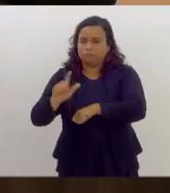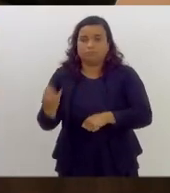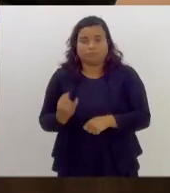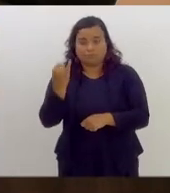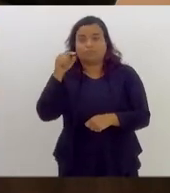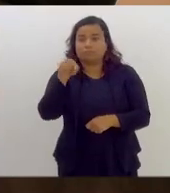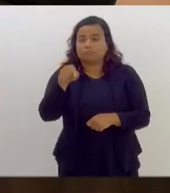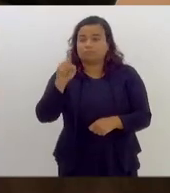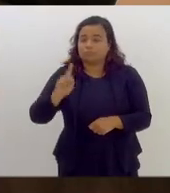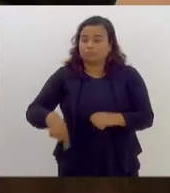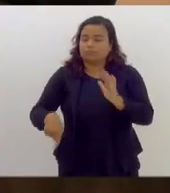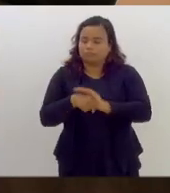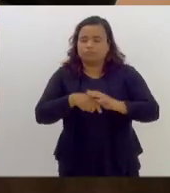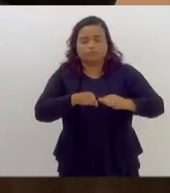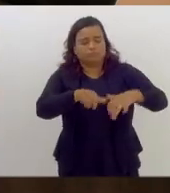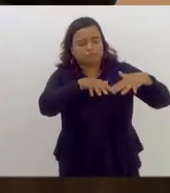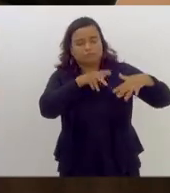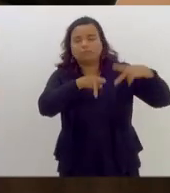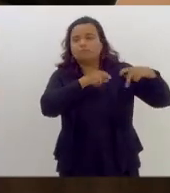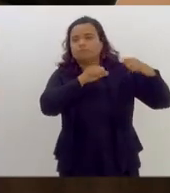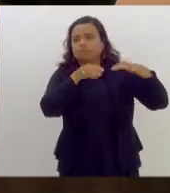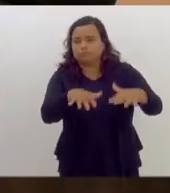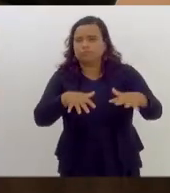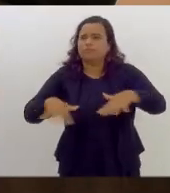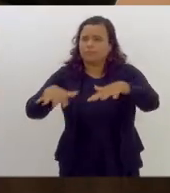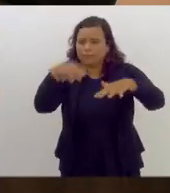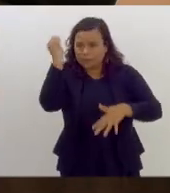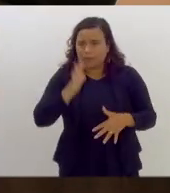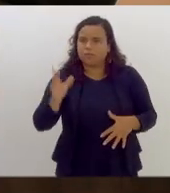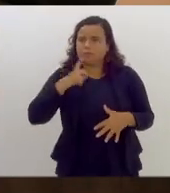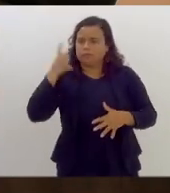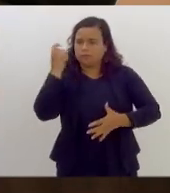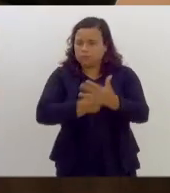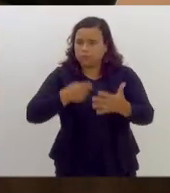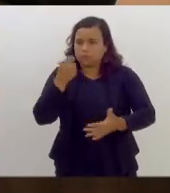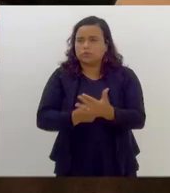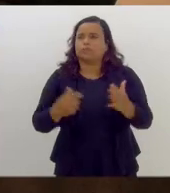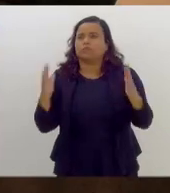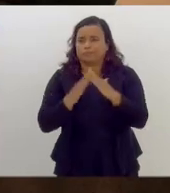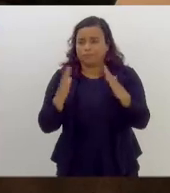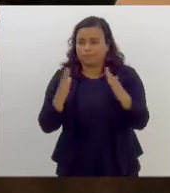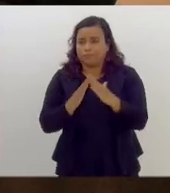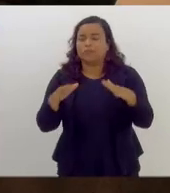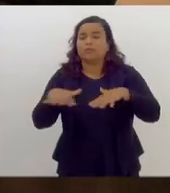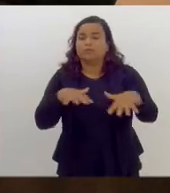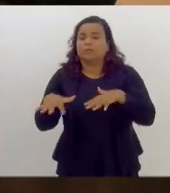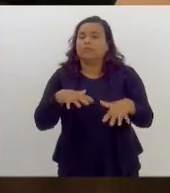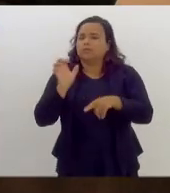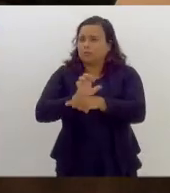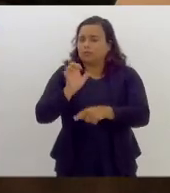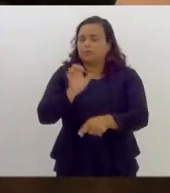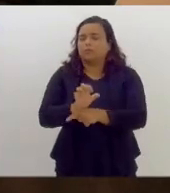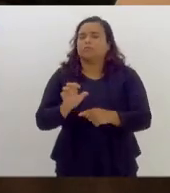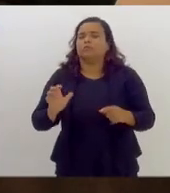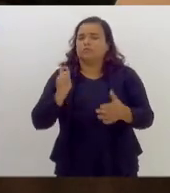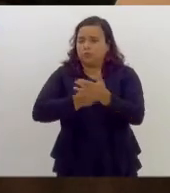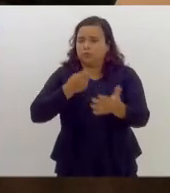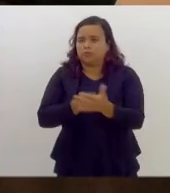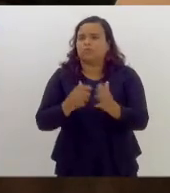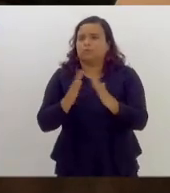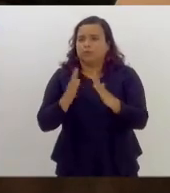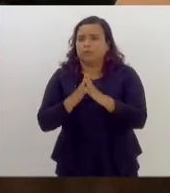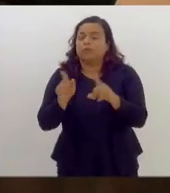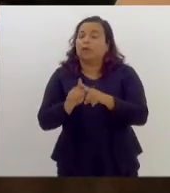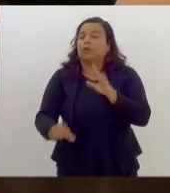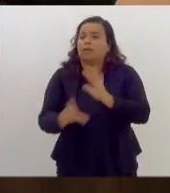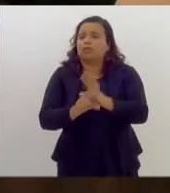audiências públicas que nós fizemos aqui com movimentos nacionais de luta por moradia, com movimentos estaduais de luta por moradia. Eu e Renata fizemos uma lei que